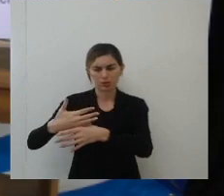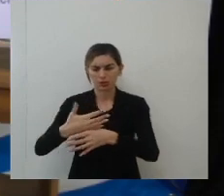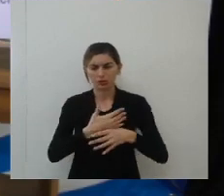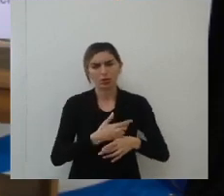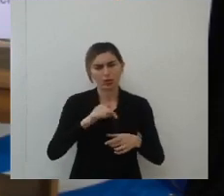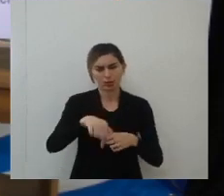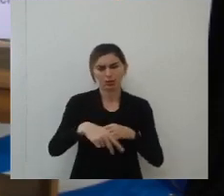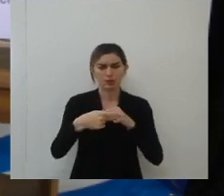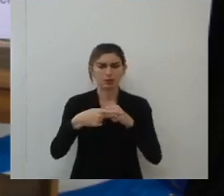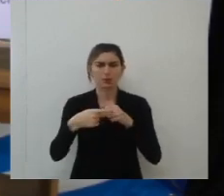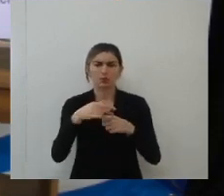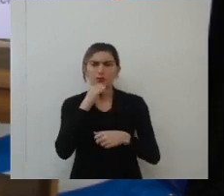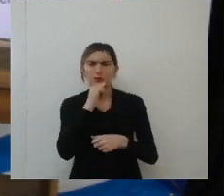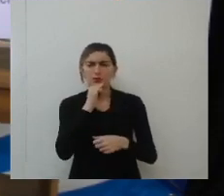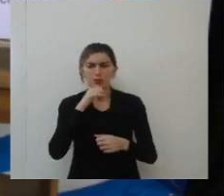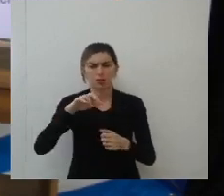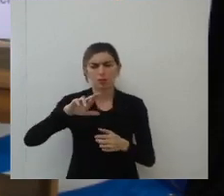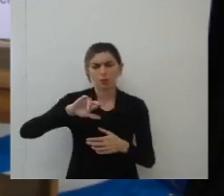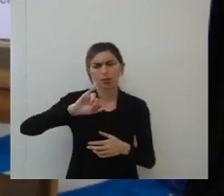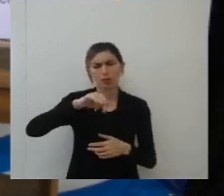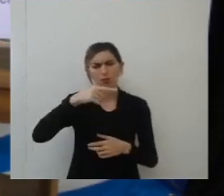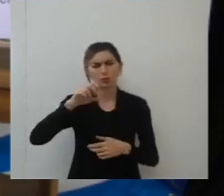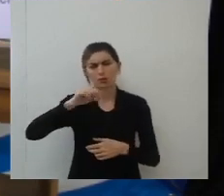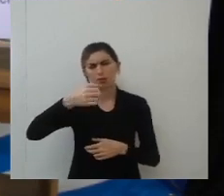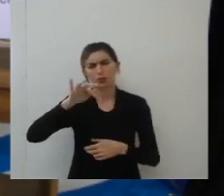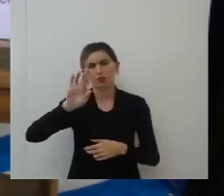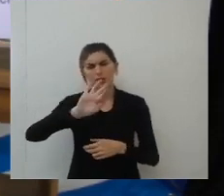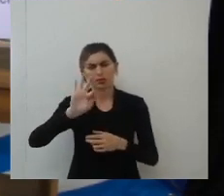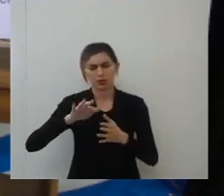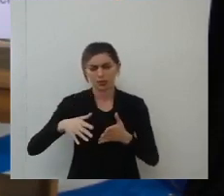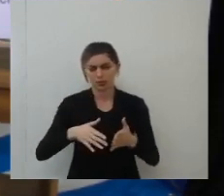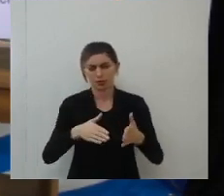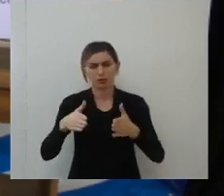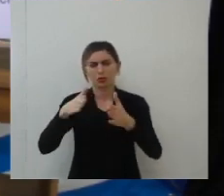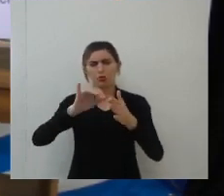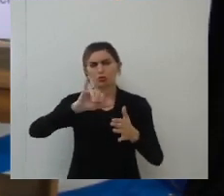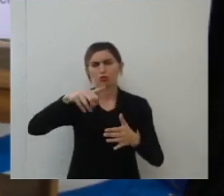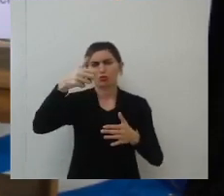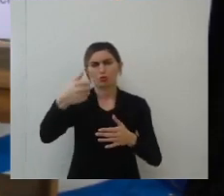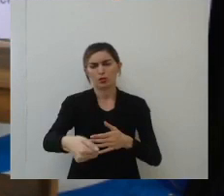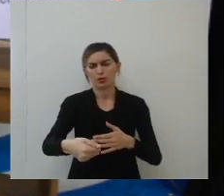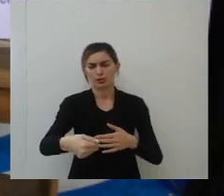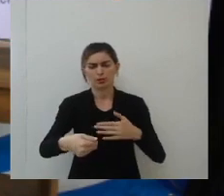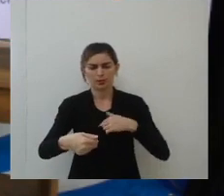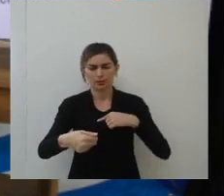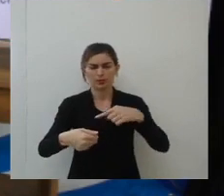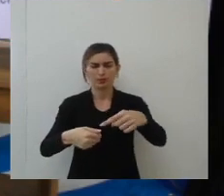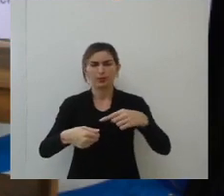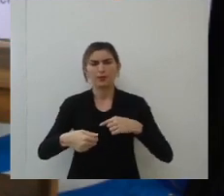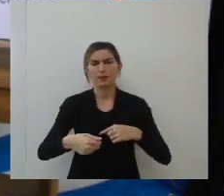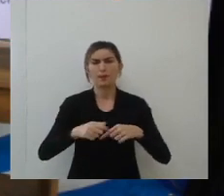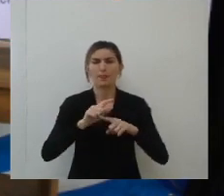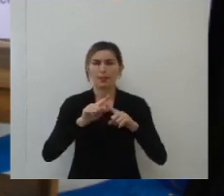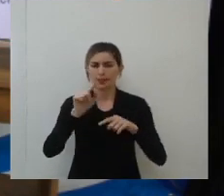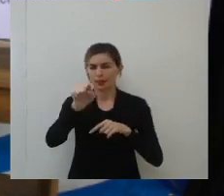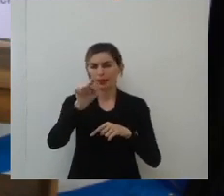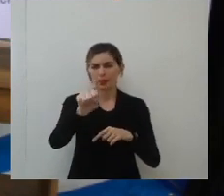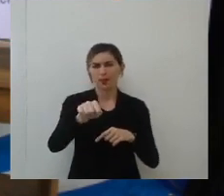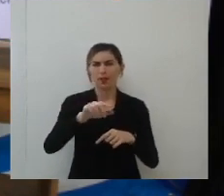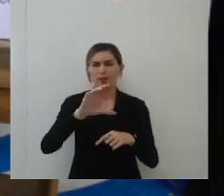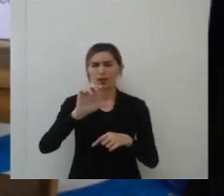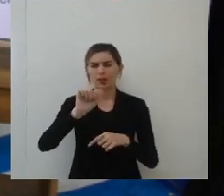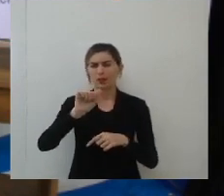em Petrolina, por exemplo, temos o Rio São Francisco, que divide a cidade com Juazeiro da Bahia. Porém, lá na região